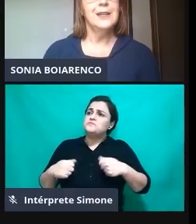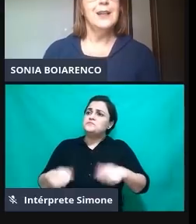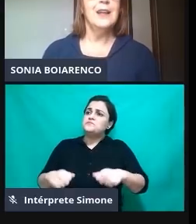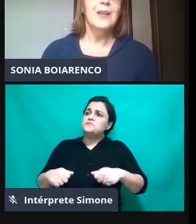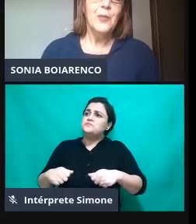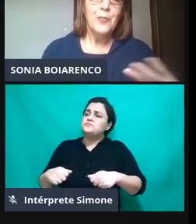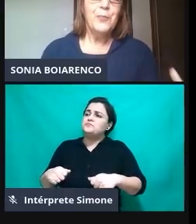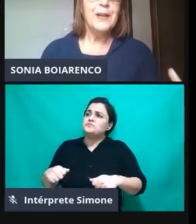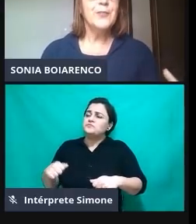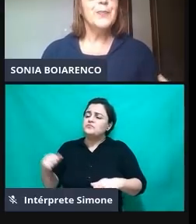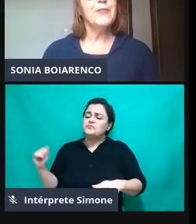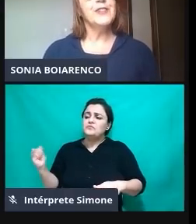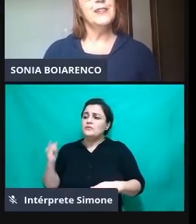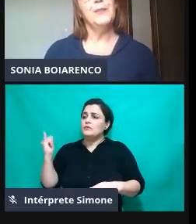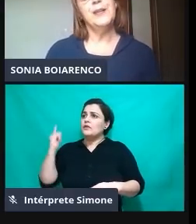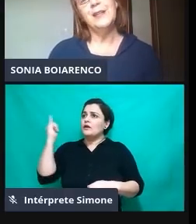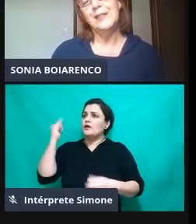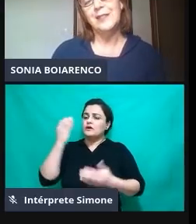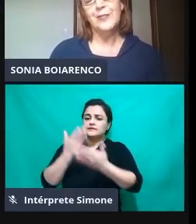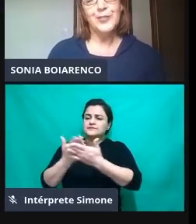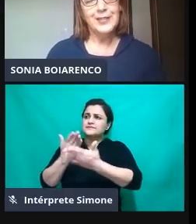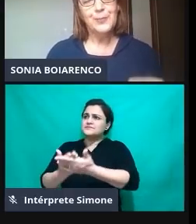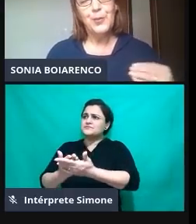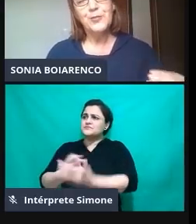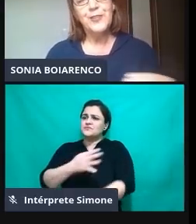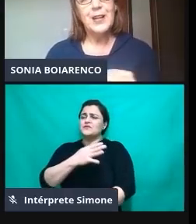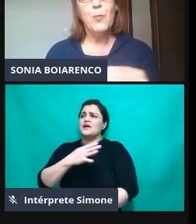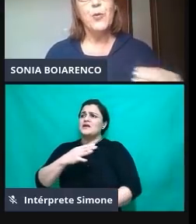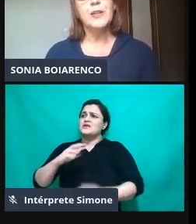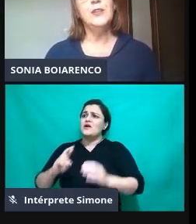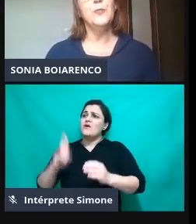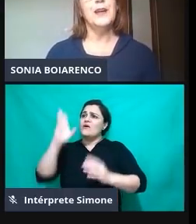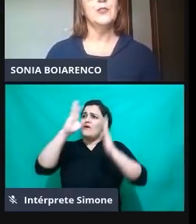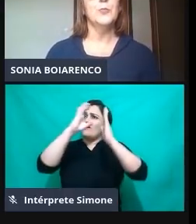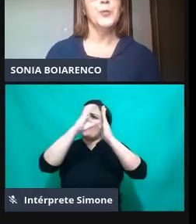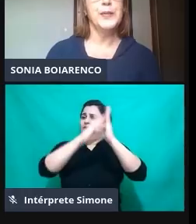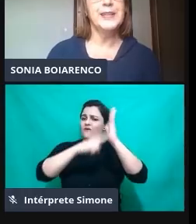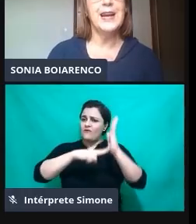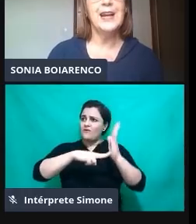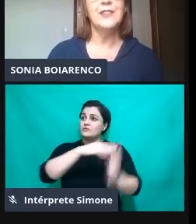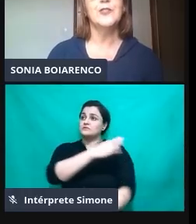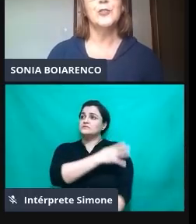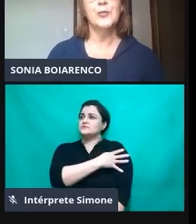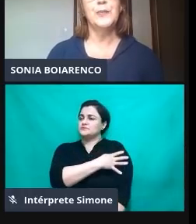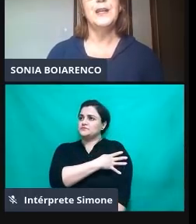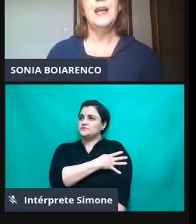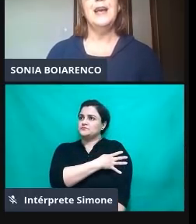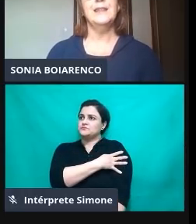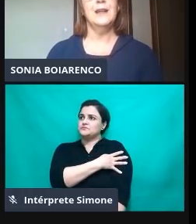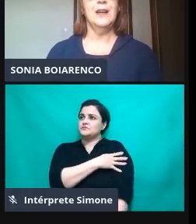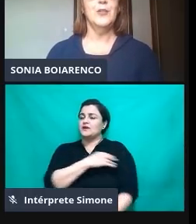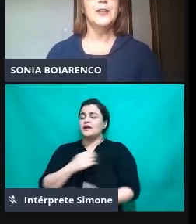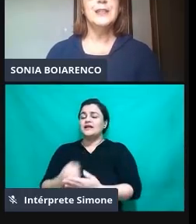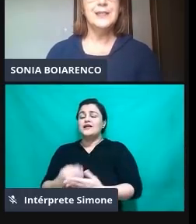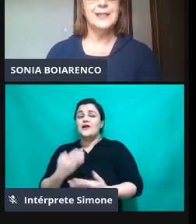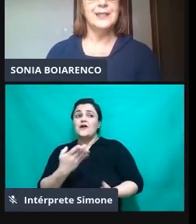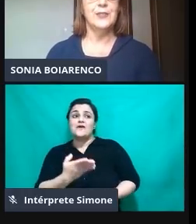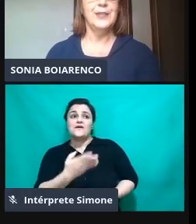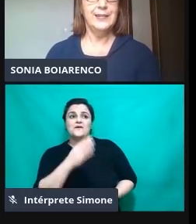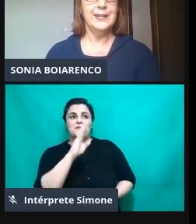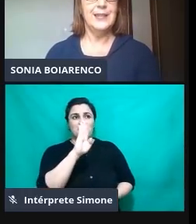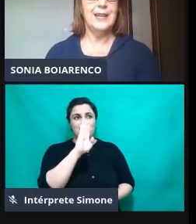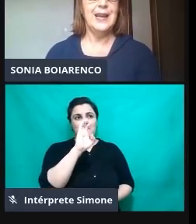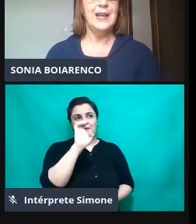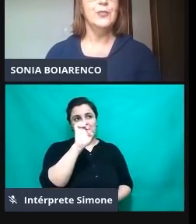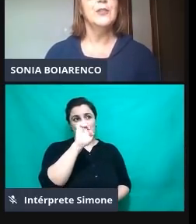portuguesa, né? Passo para você, Berenice, que você pode falar um pouquinho mais com propriedade sobre essa